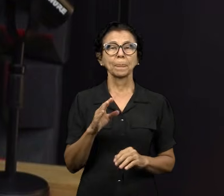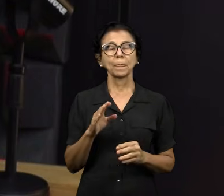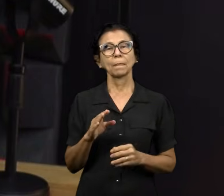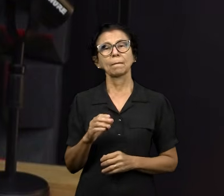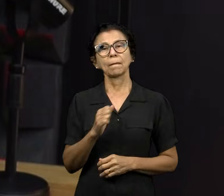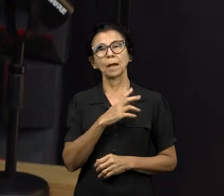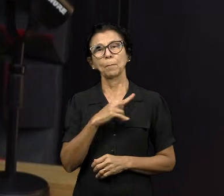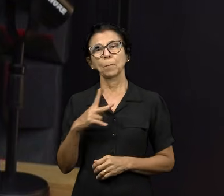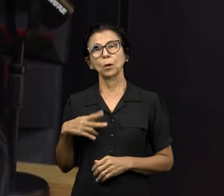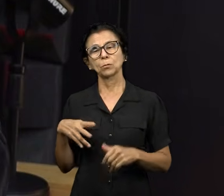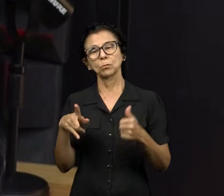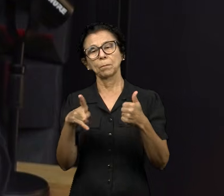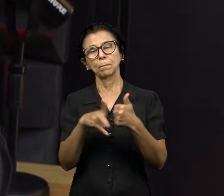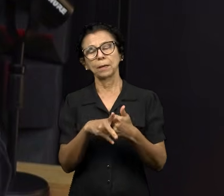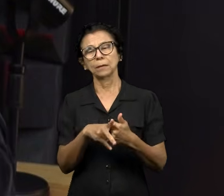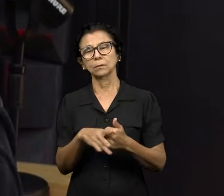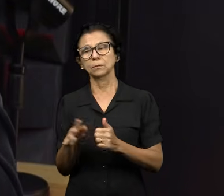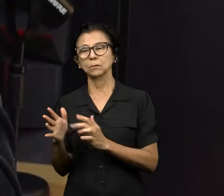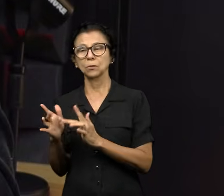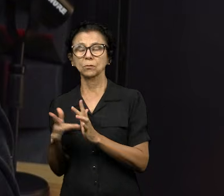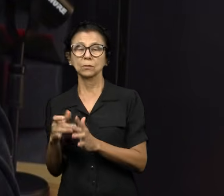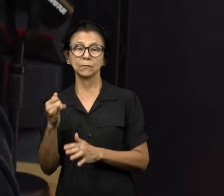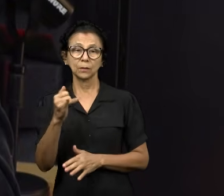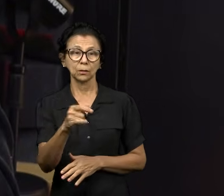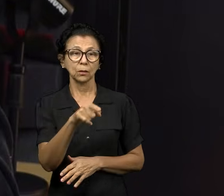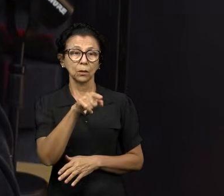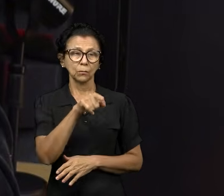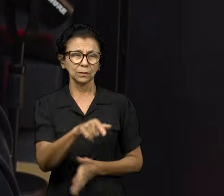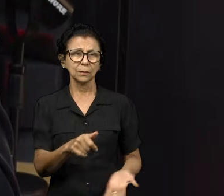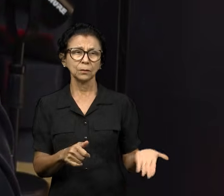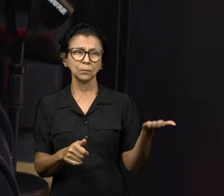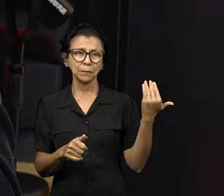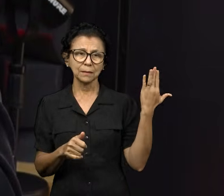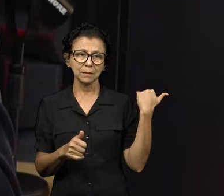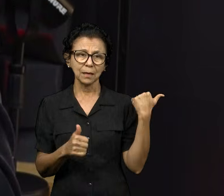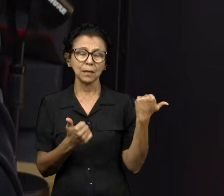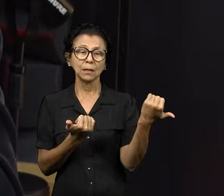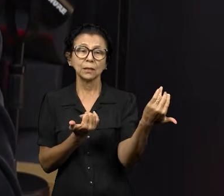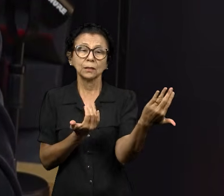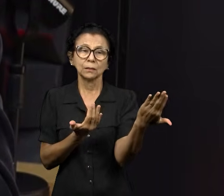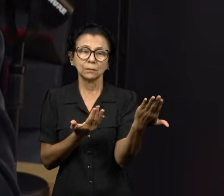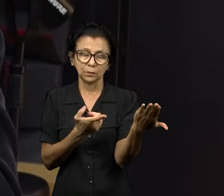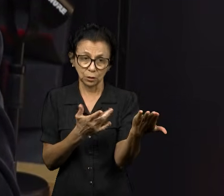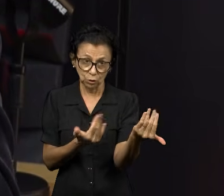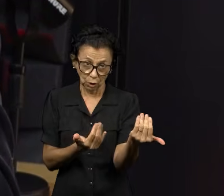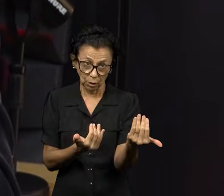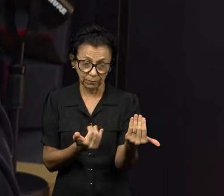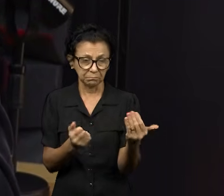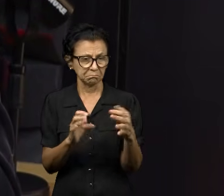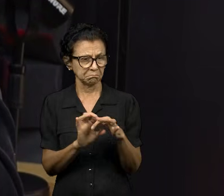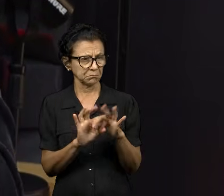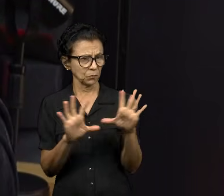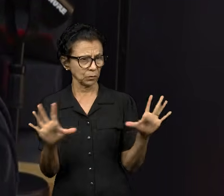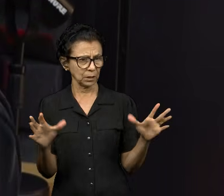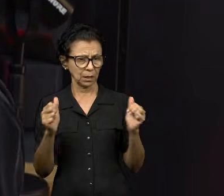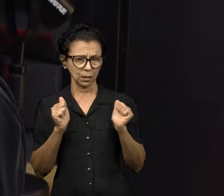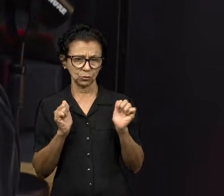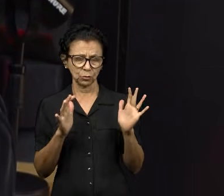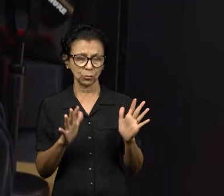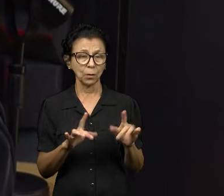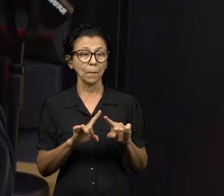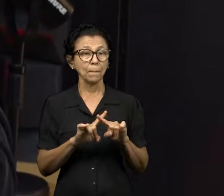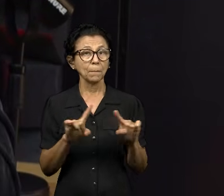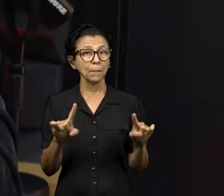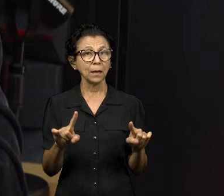tu eras moço, você ia onde você queria. Mas agora, outro te cingirá. É a operação do Espírito